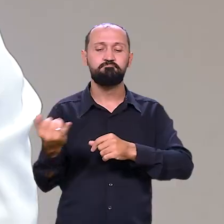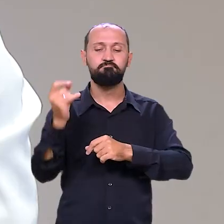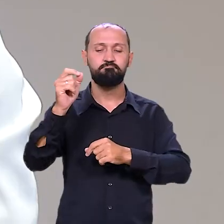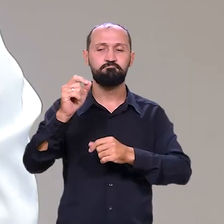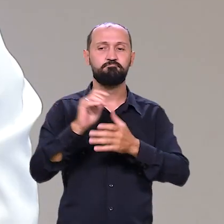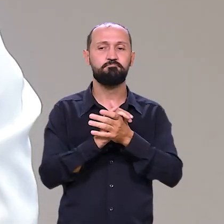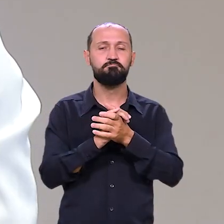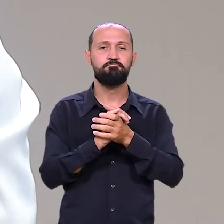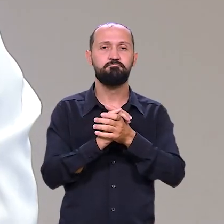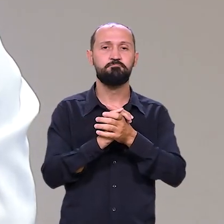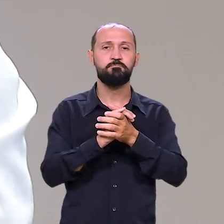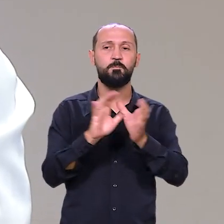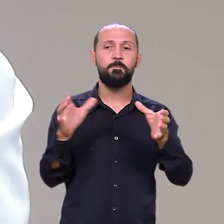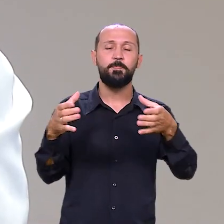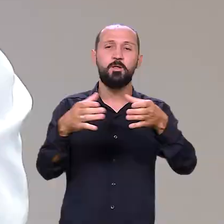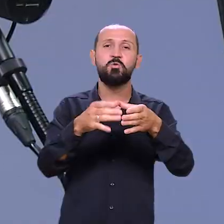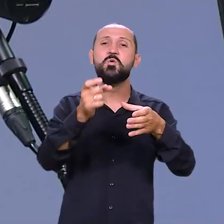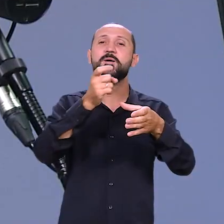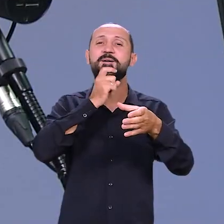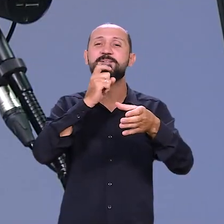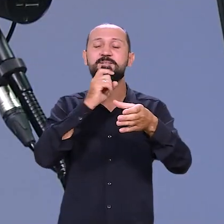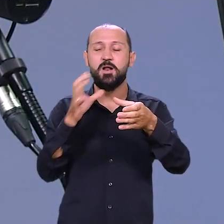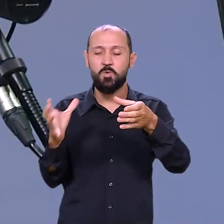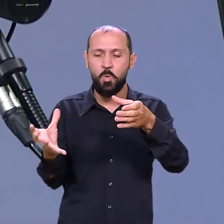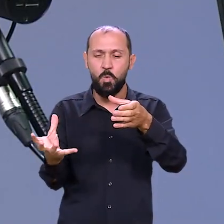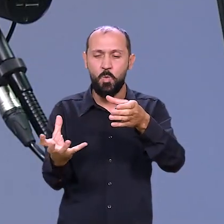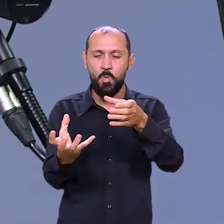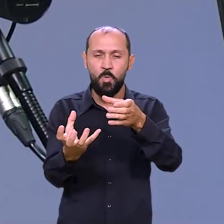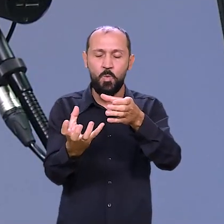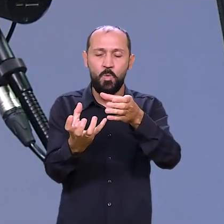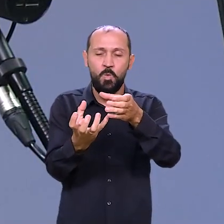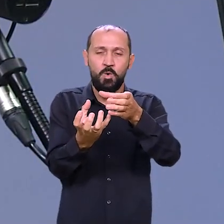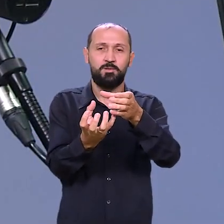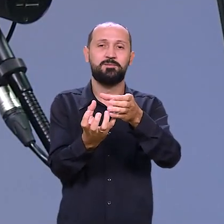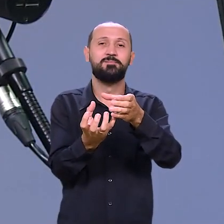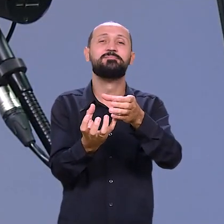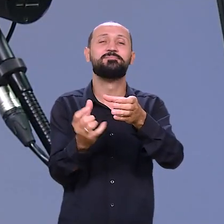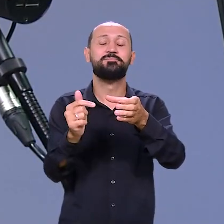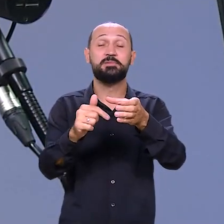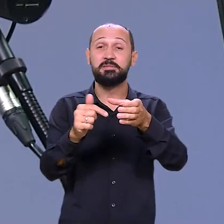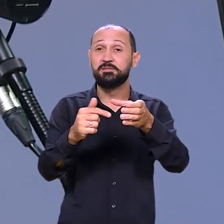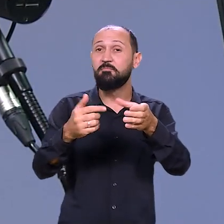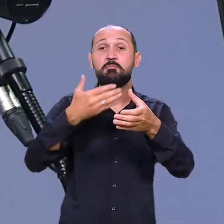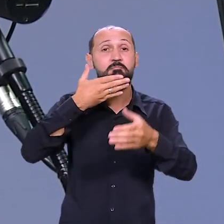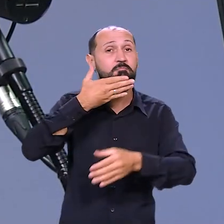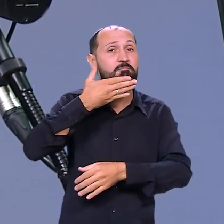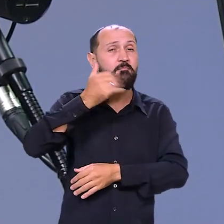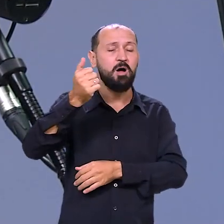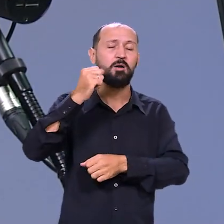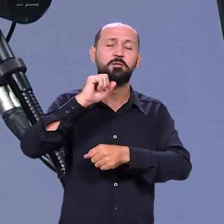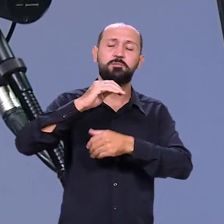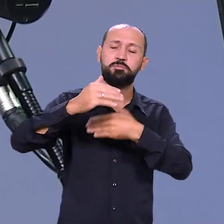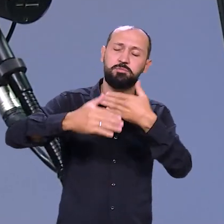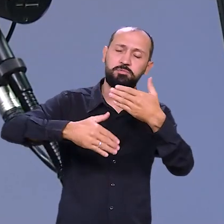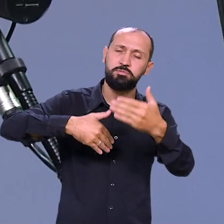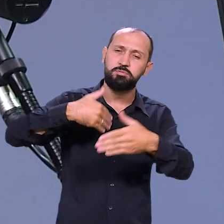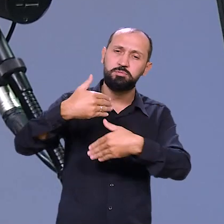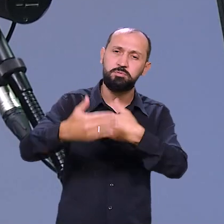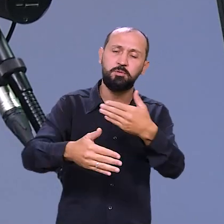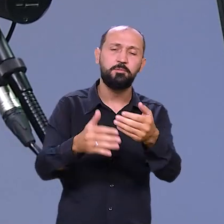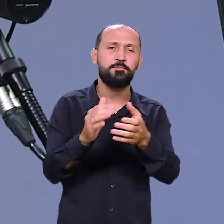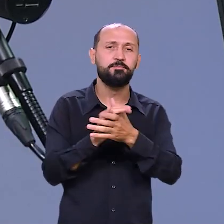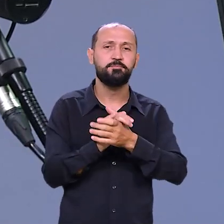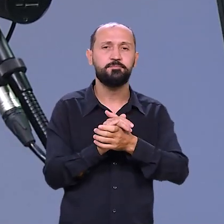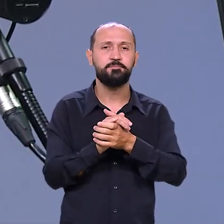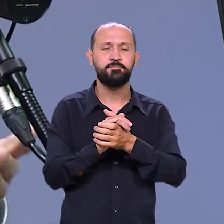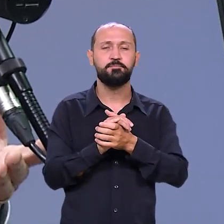questão dos resfriadores. Então, esse é um ponto que melhorou ao longo do tempo,